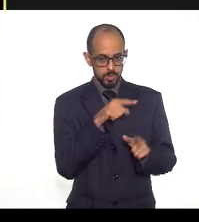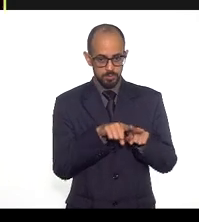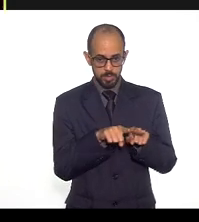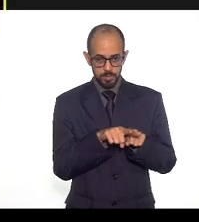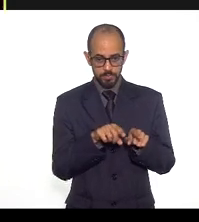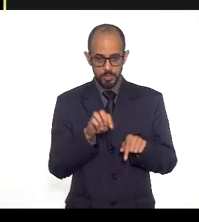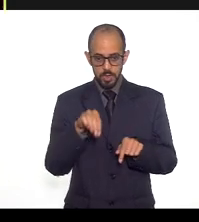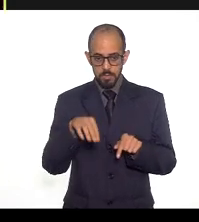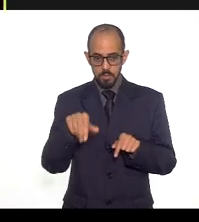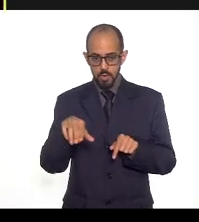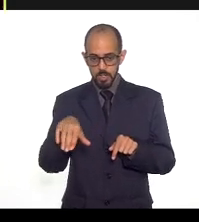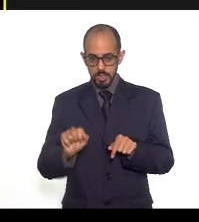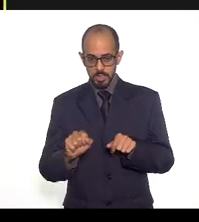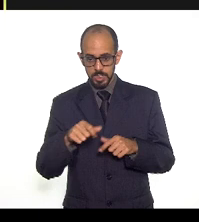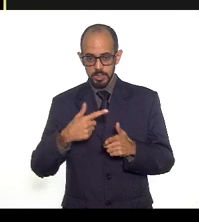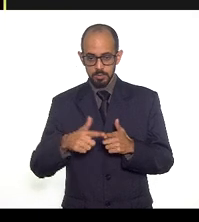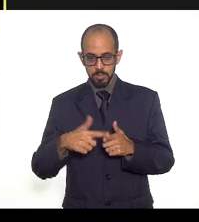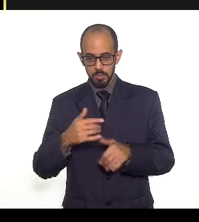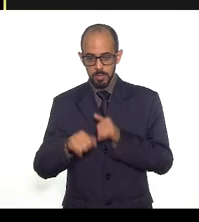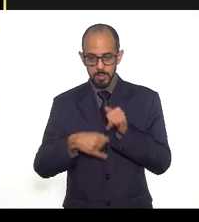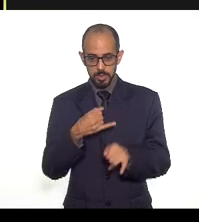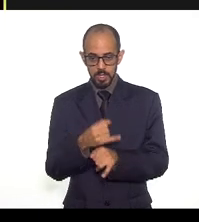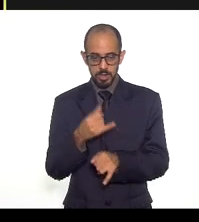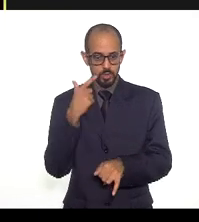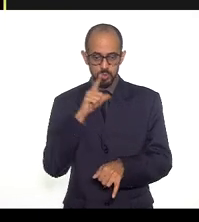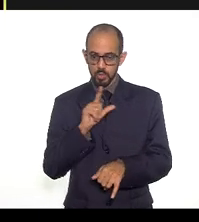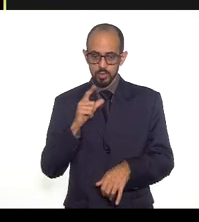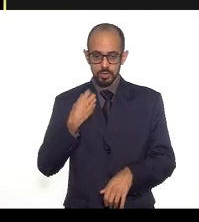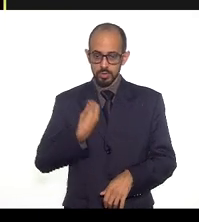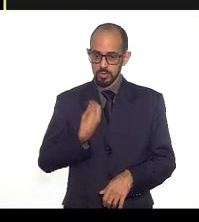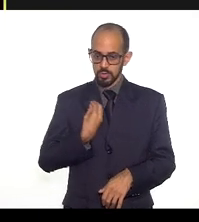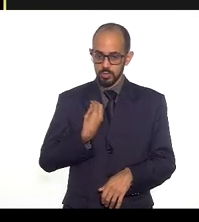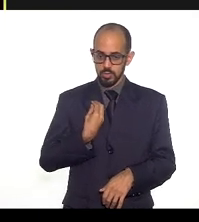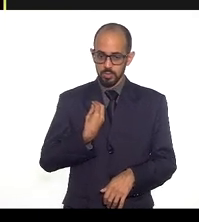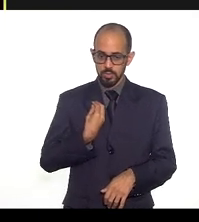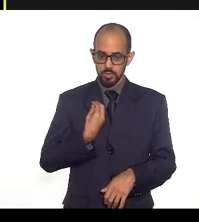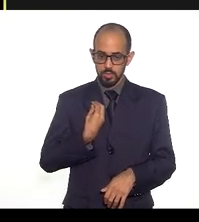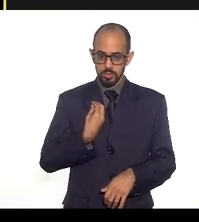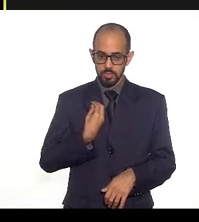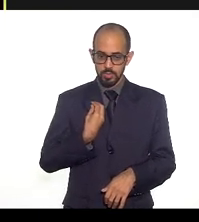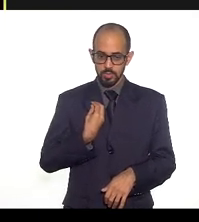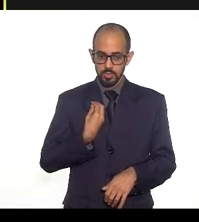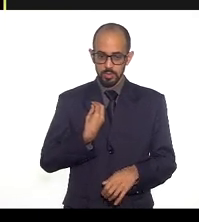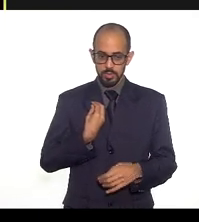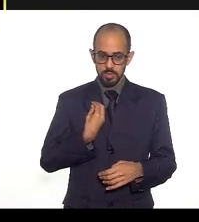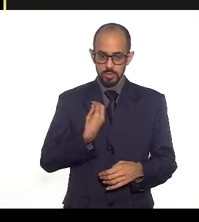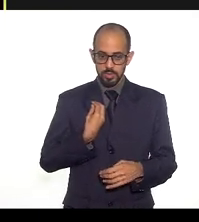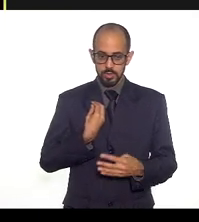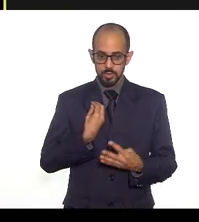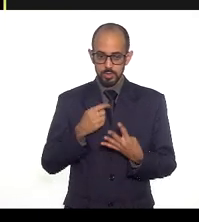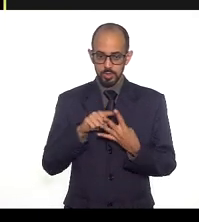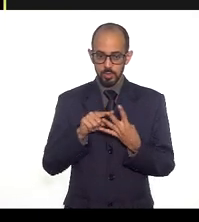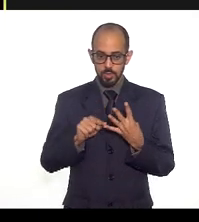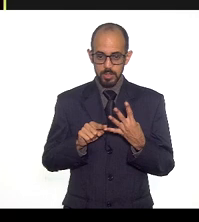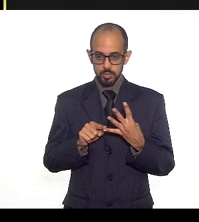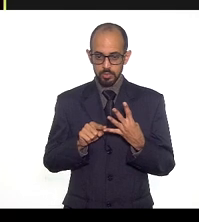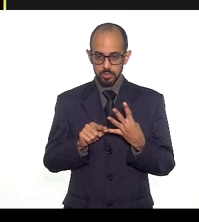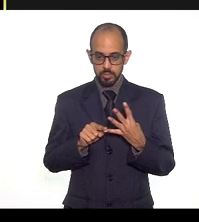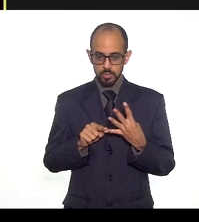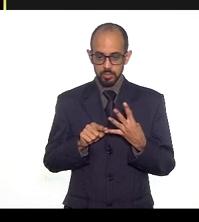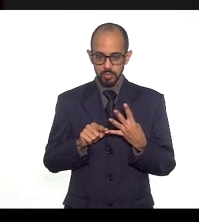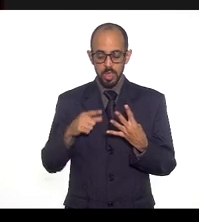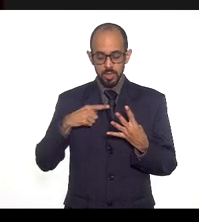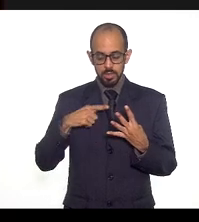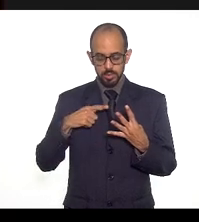problema na internet, parece que caiu a internet dela. Deve voltar. Temos quórum? 1, 2, 3, 4. Temos quórum.